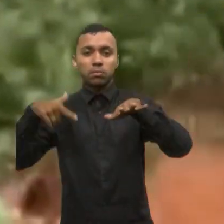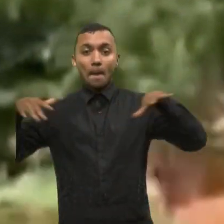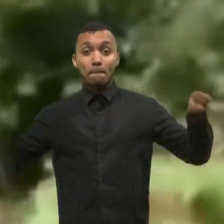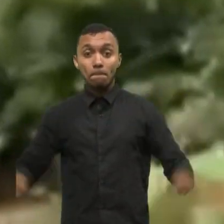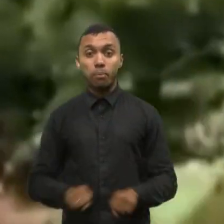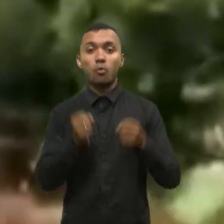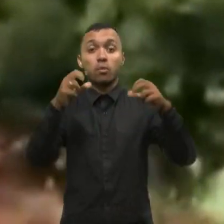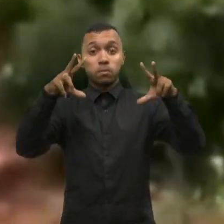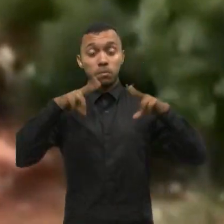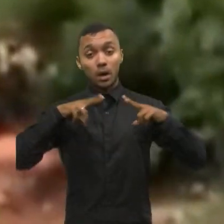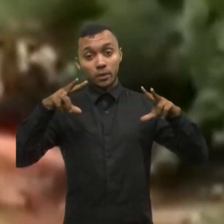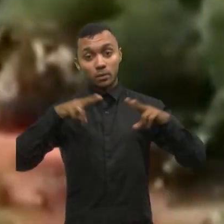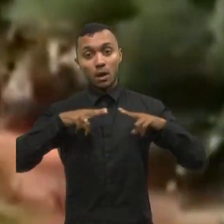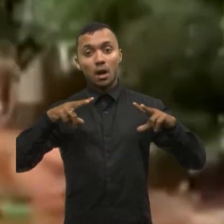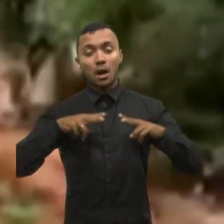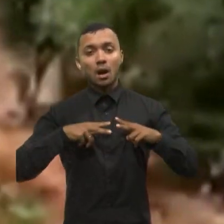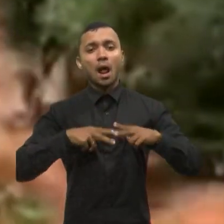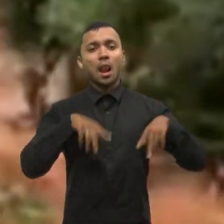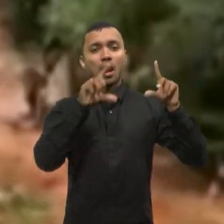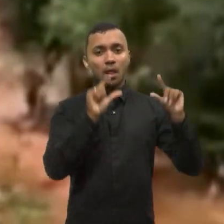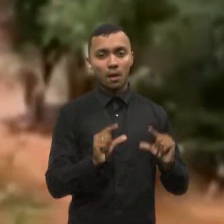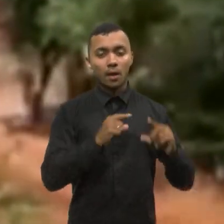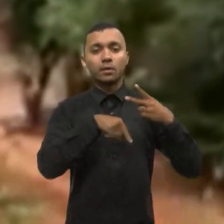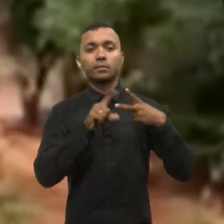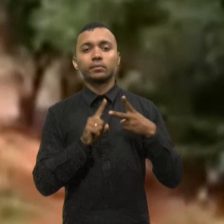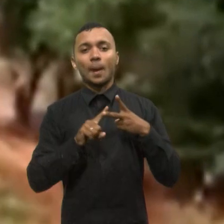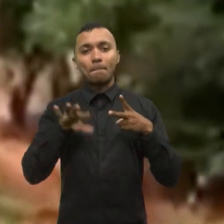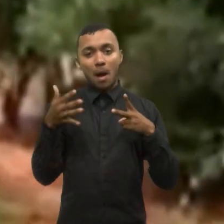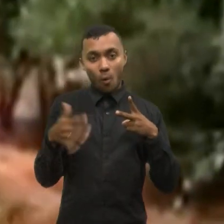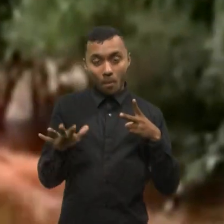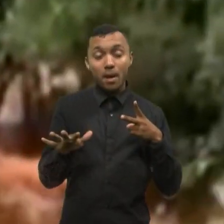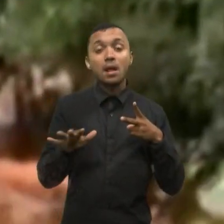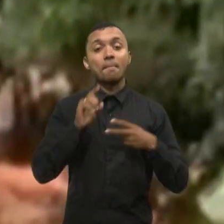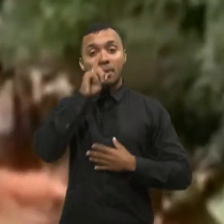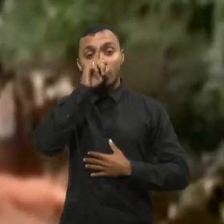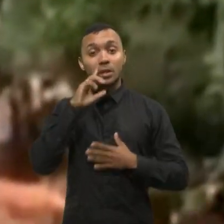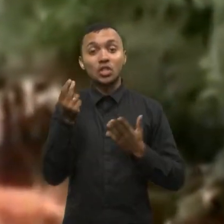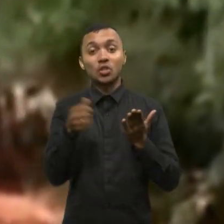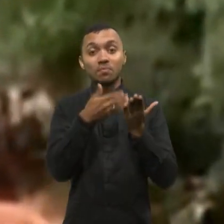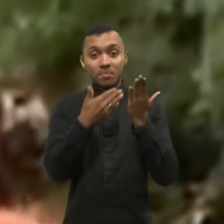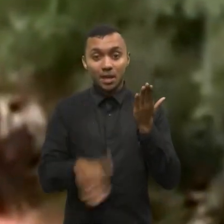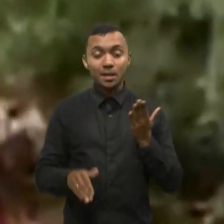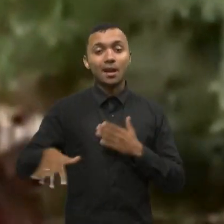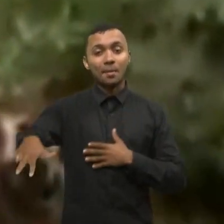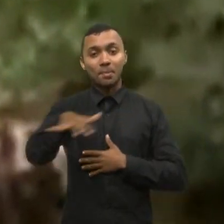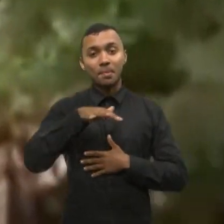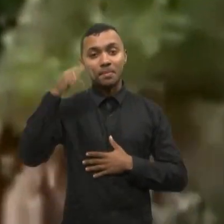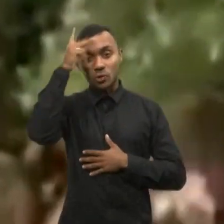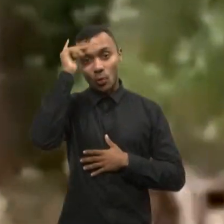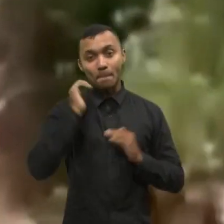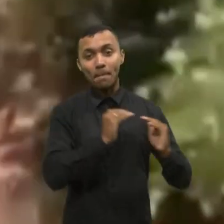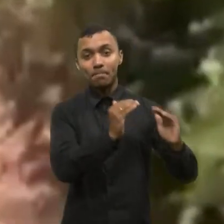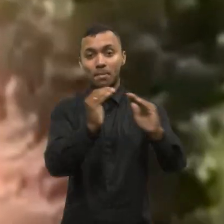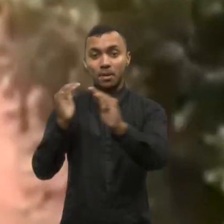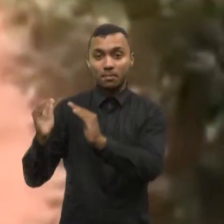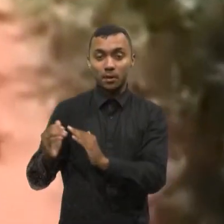particulares de pequeno e médio portes gera prejuízos para moradores de vários municípios